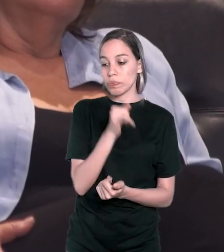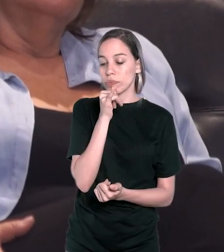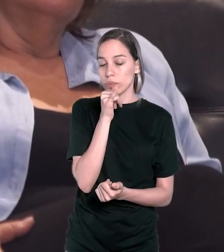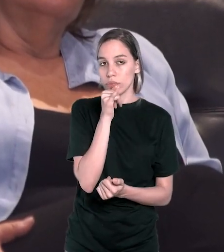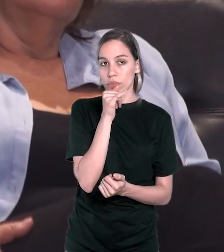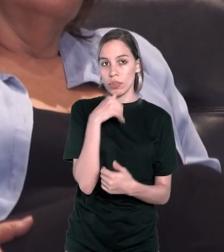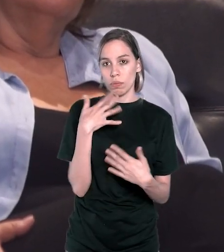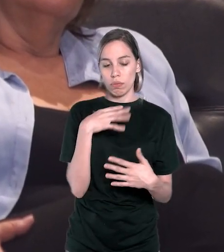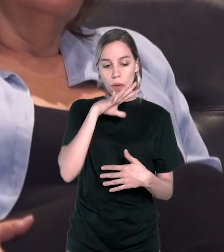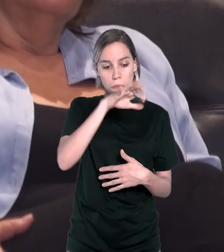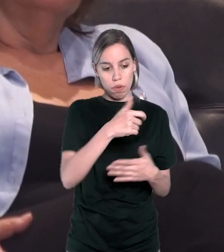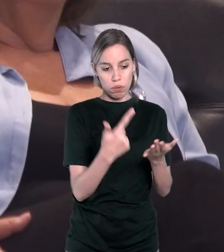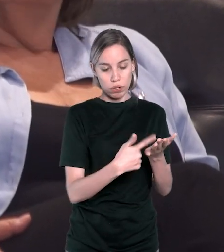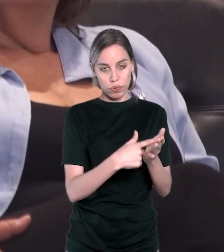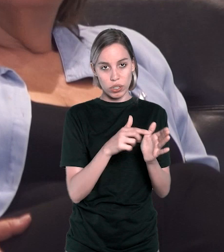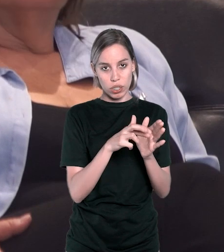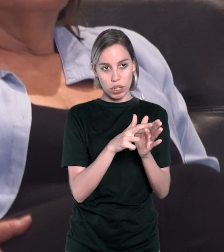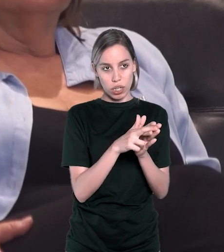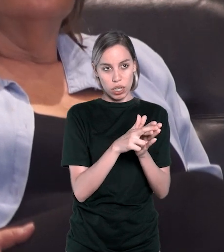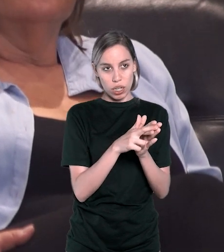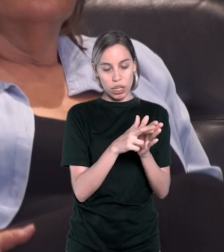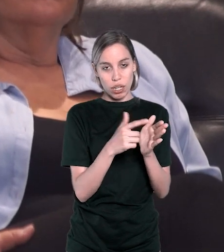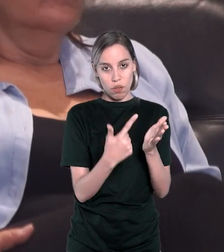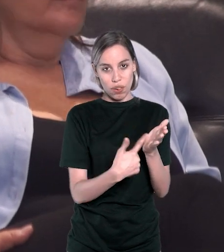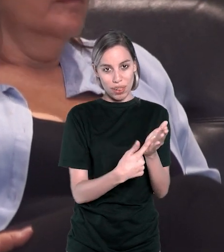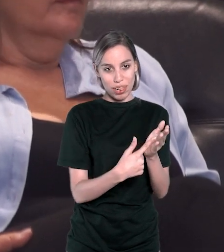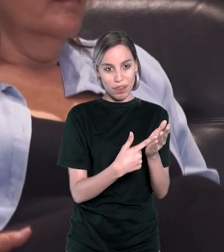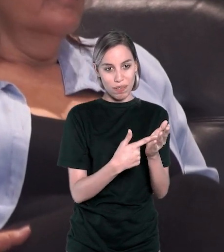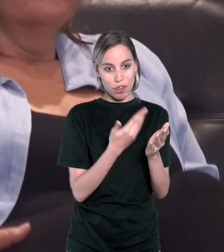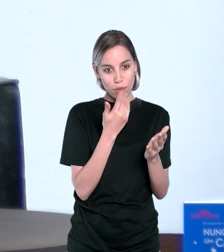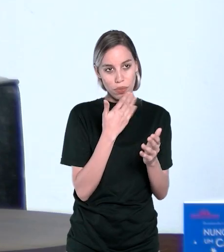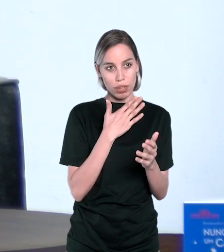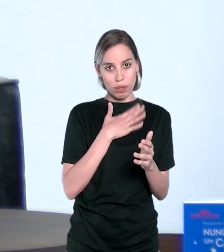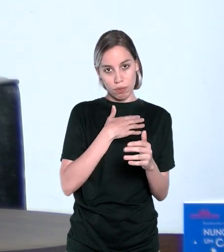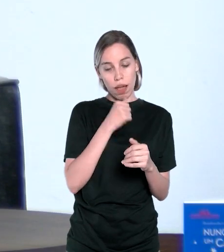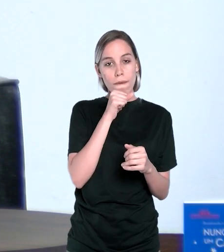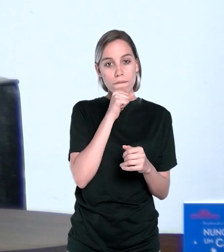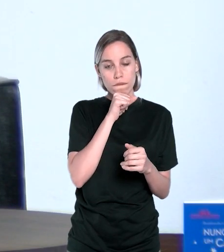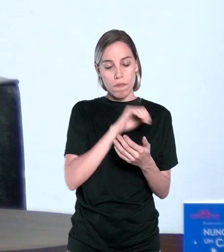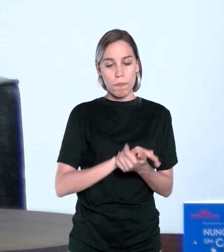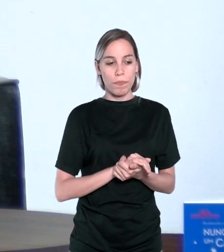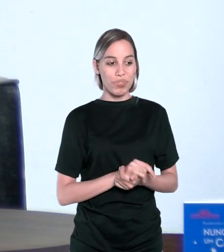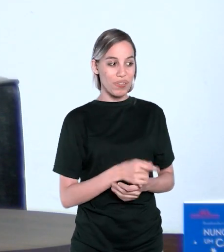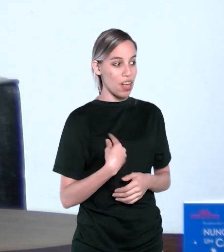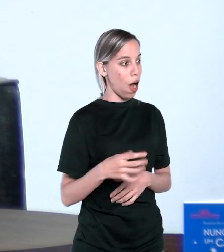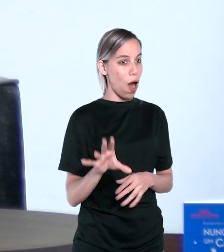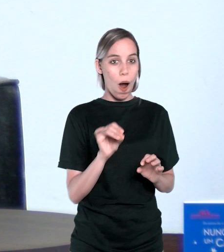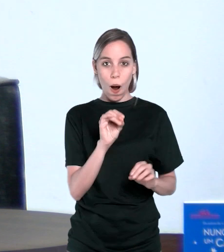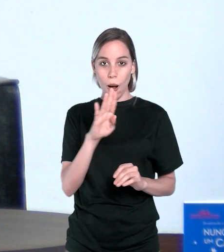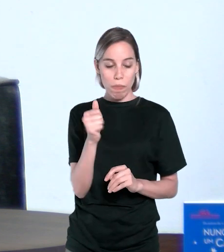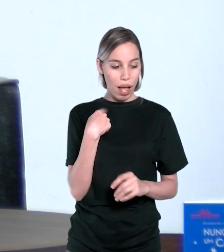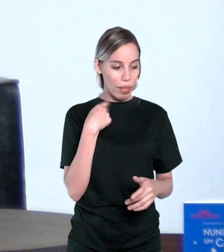2 espectadoras acompanham o papo. Que bom, vou aprender a cozinhar que nem minha avó. Eu devia ter, sei lá, 15 anos. E aí era